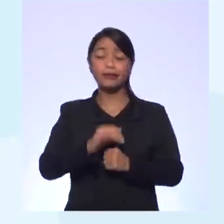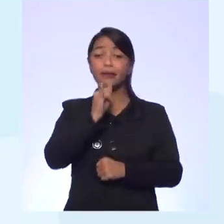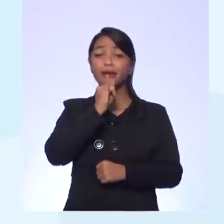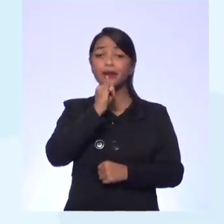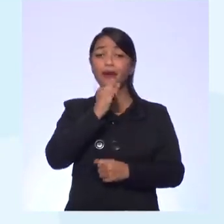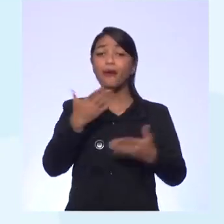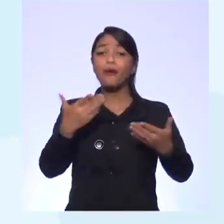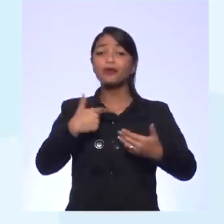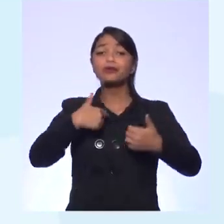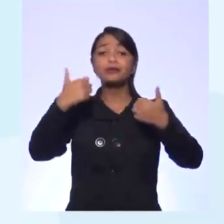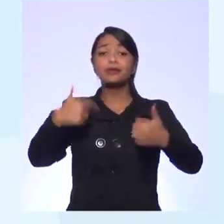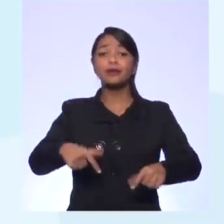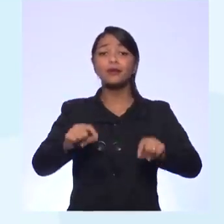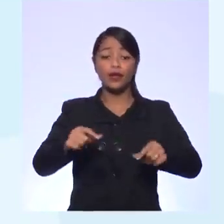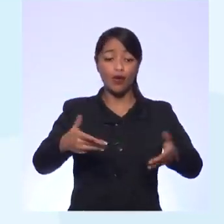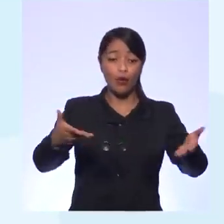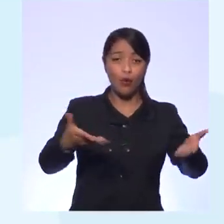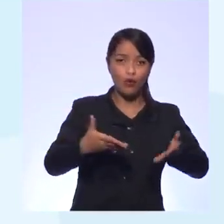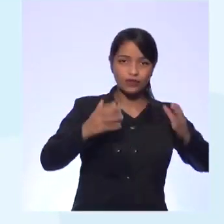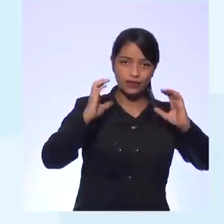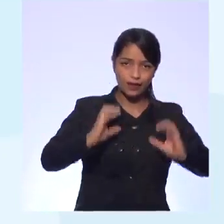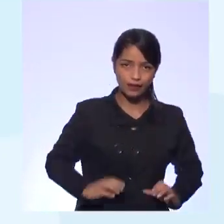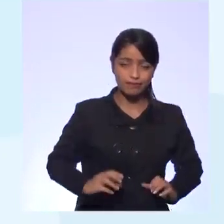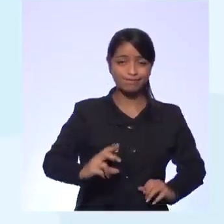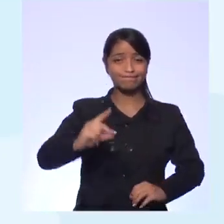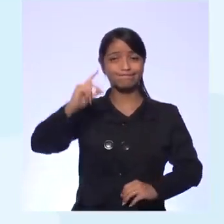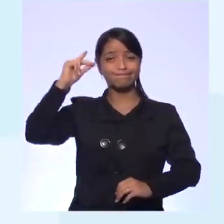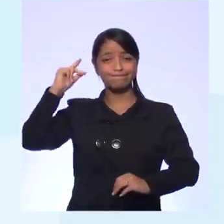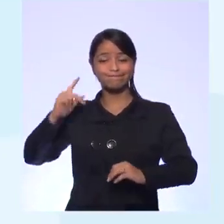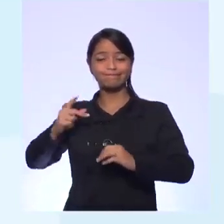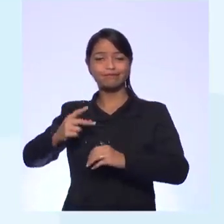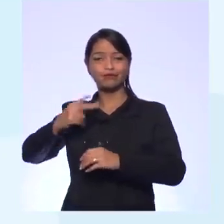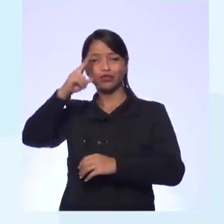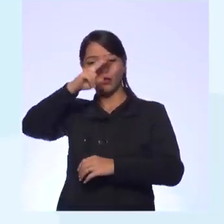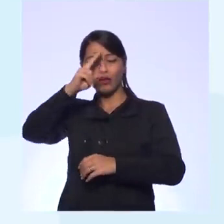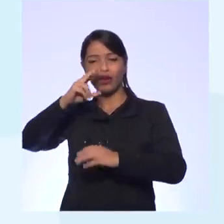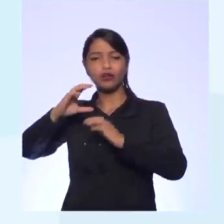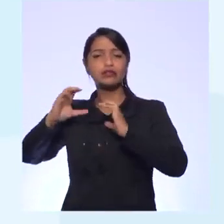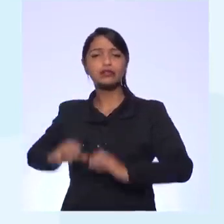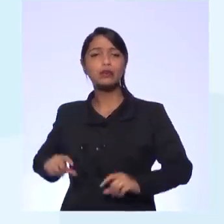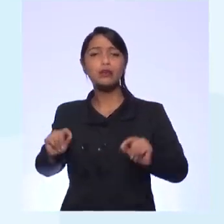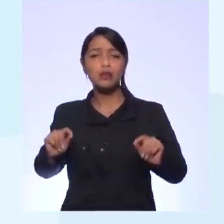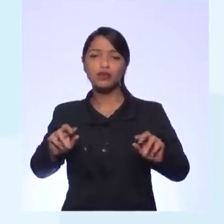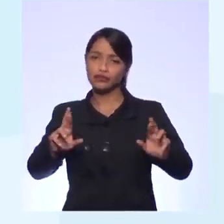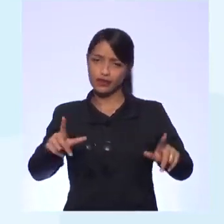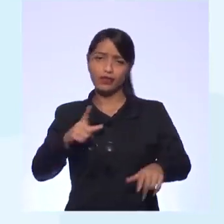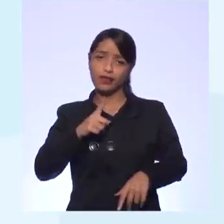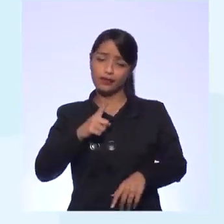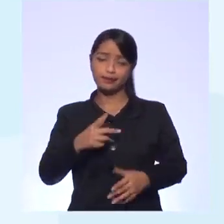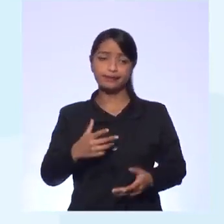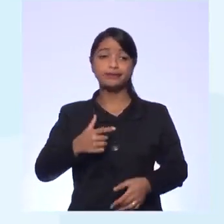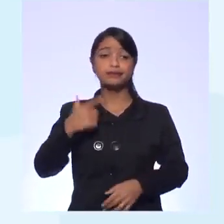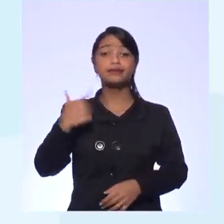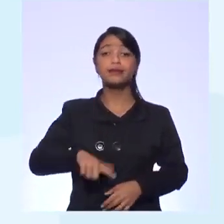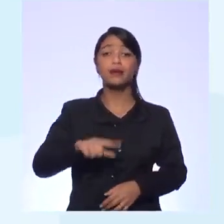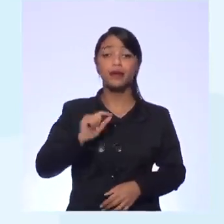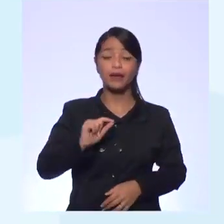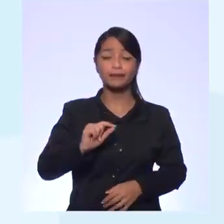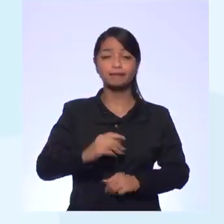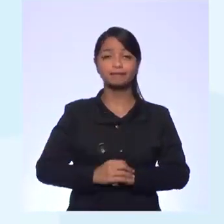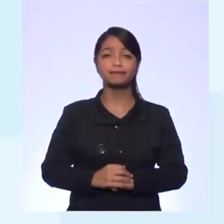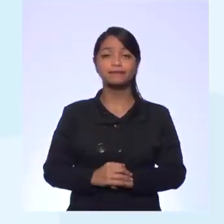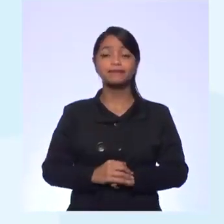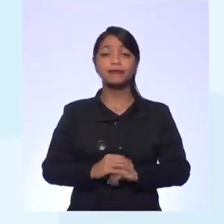cidadão lá na história antiga, o que é ser cidadão hoje. Estamos comparando. Bem como a definição de quem é cidadão também